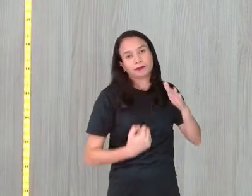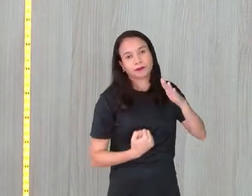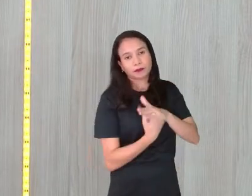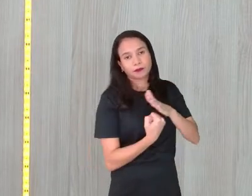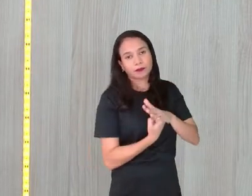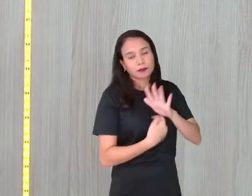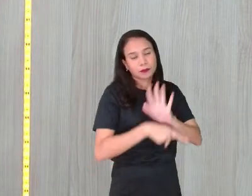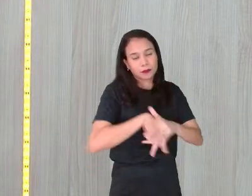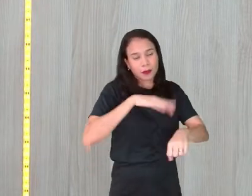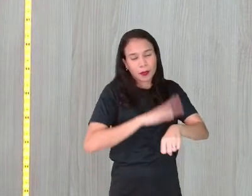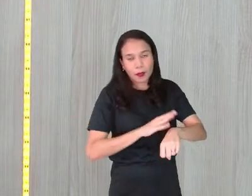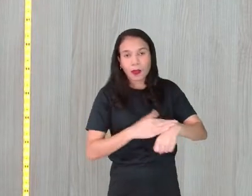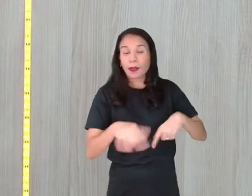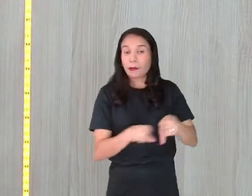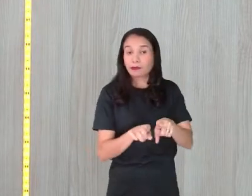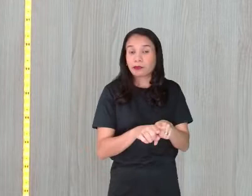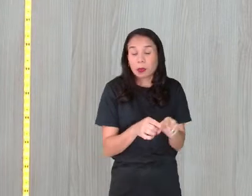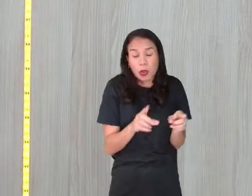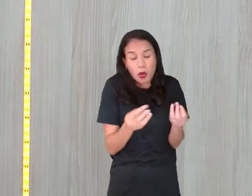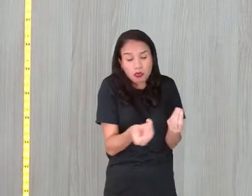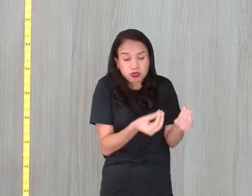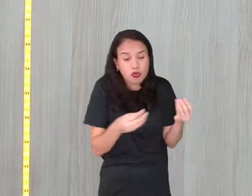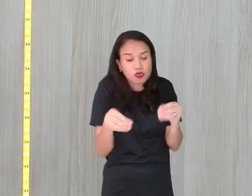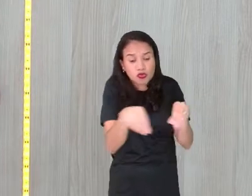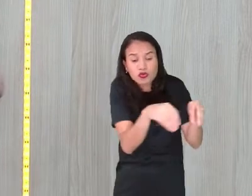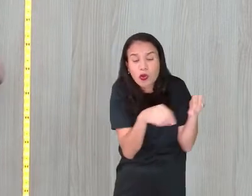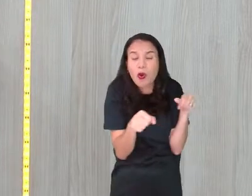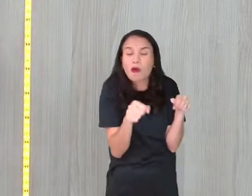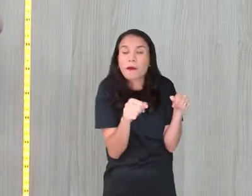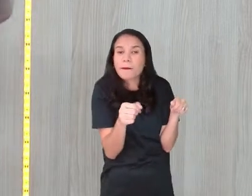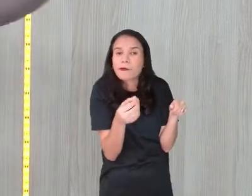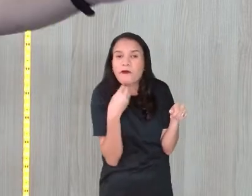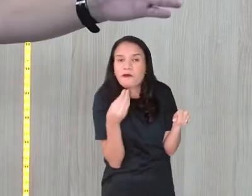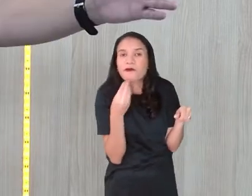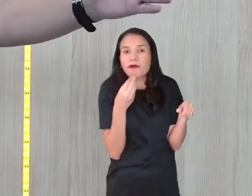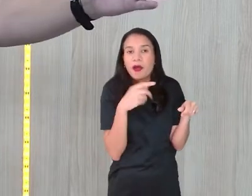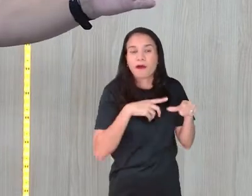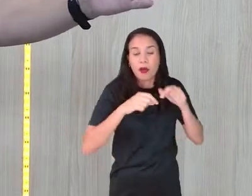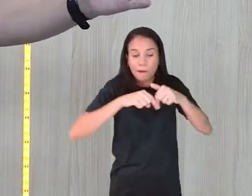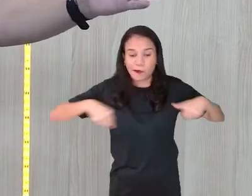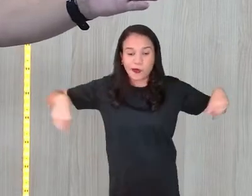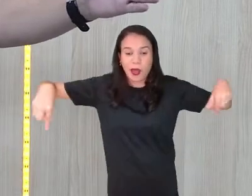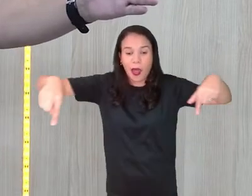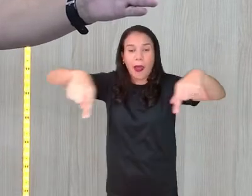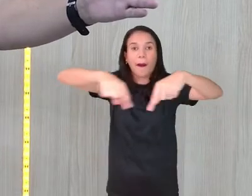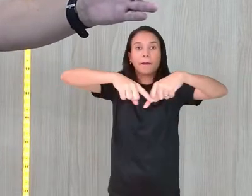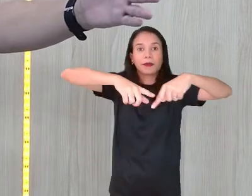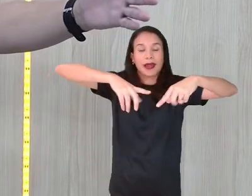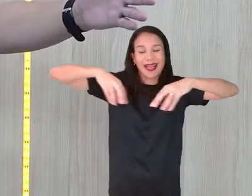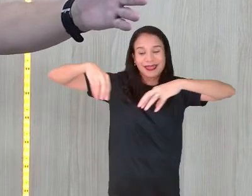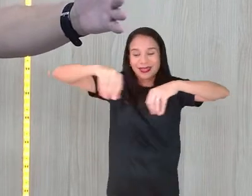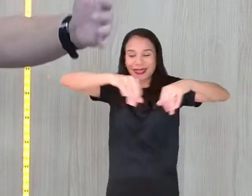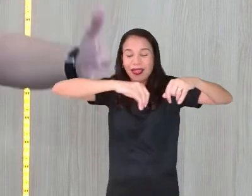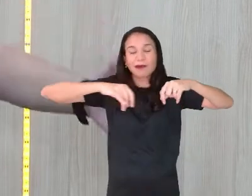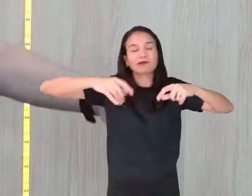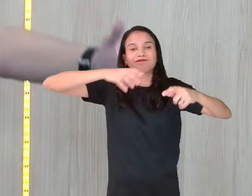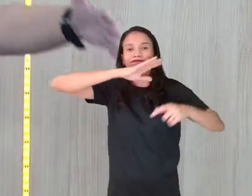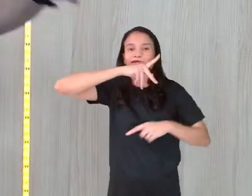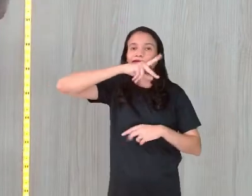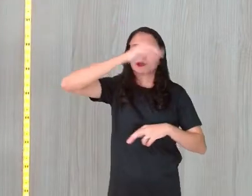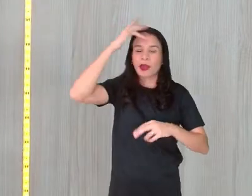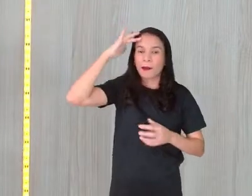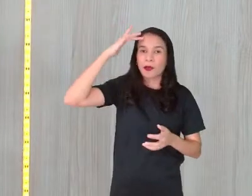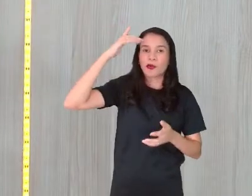pelo tempo, ou um solo pobre, né? Então, varam-se aquelas valas enormes e você fica com a terra improdutiva, né? Então, a turma